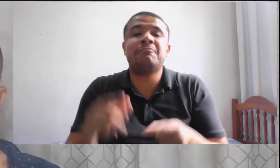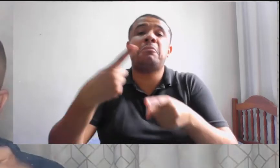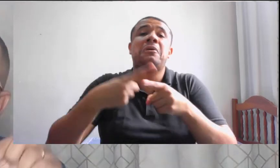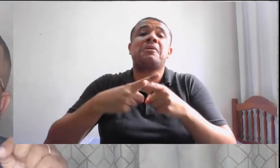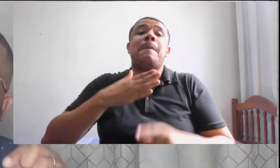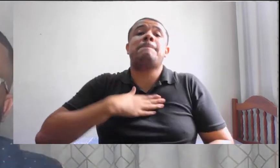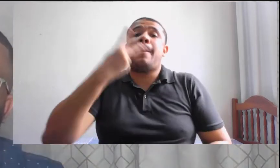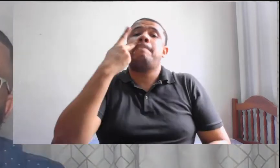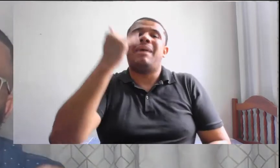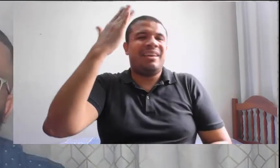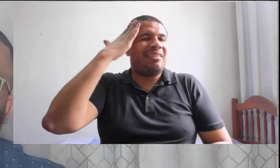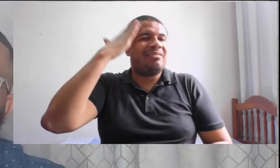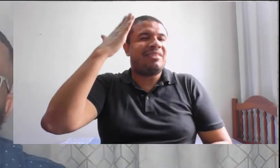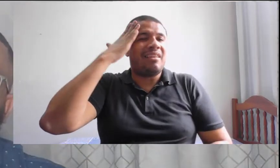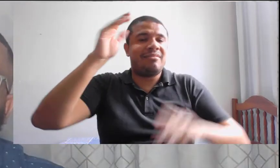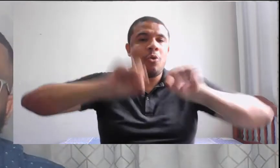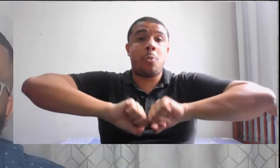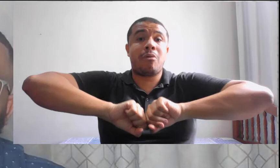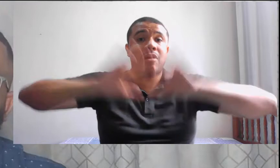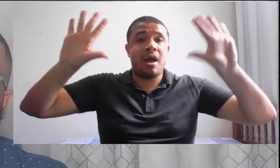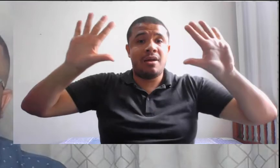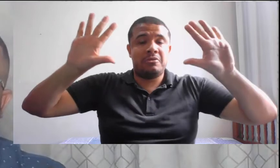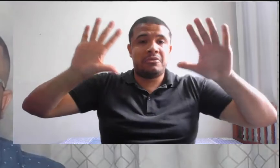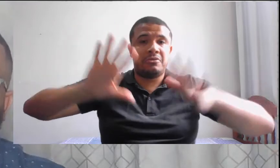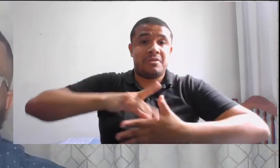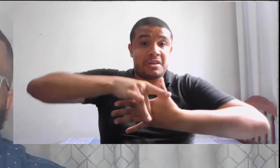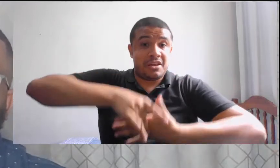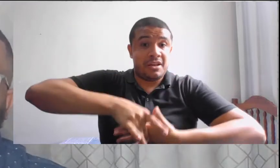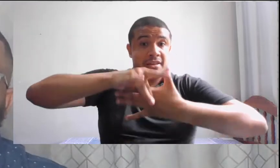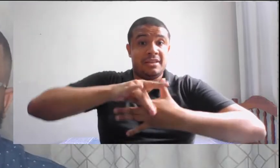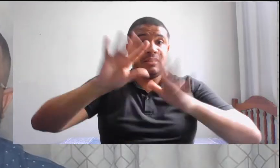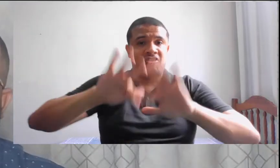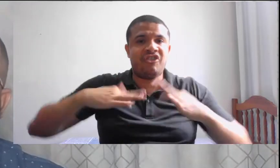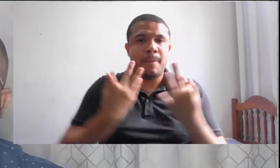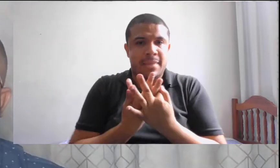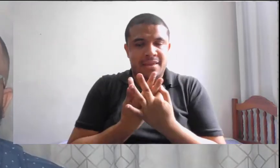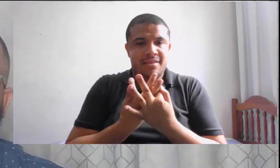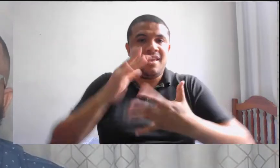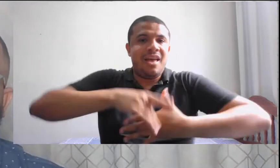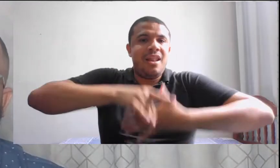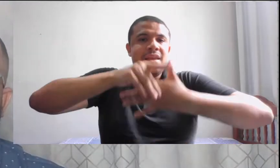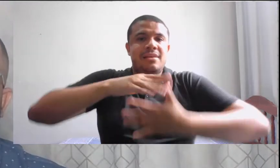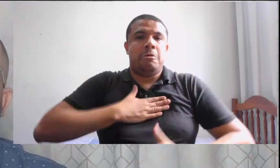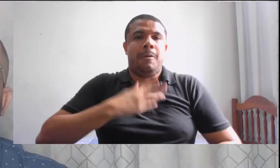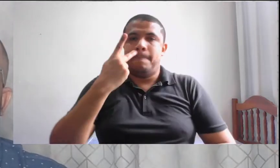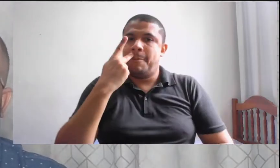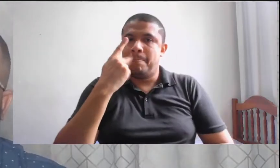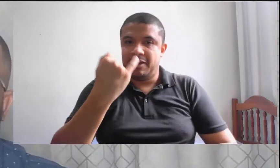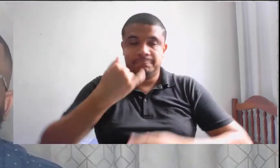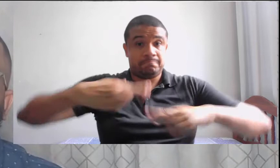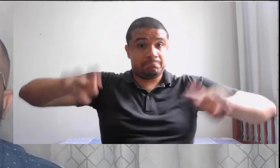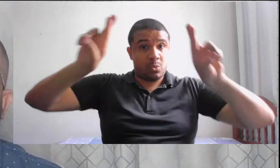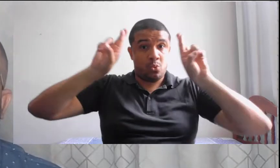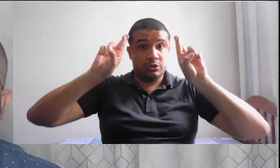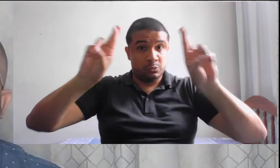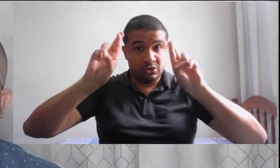Porque meu pai entendeu que quem precisava reinar sobre a vida dele como um pai, como um